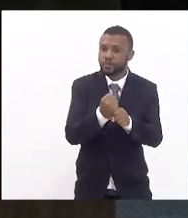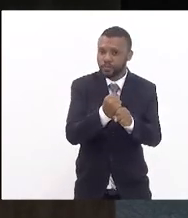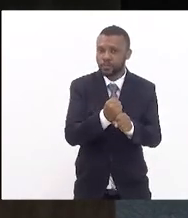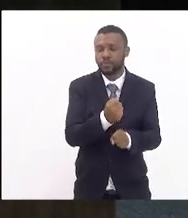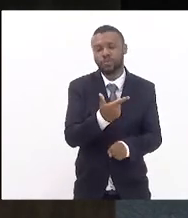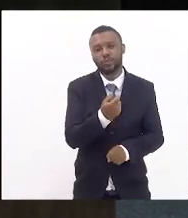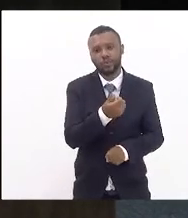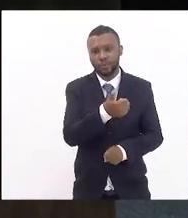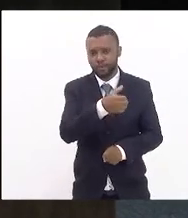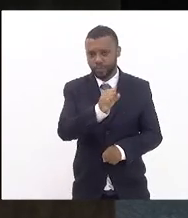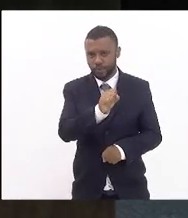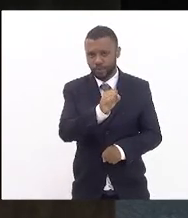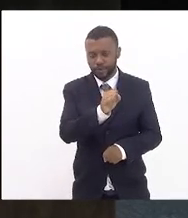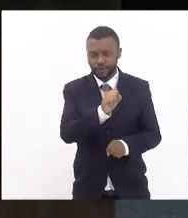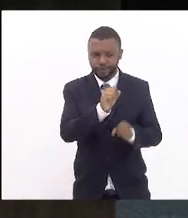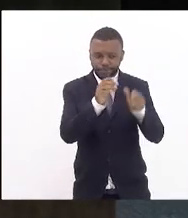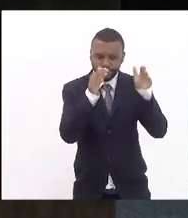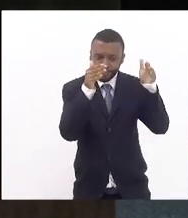ano